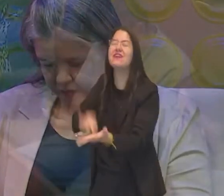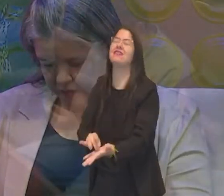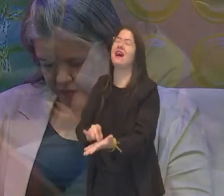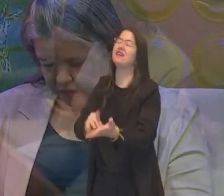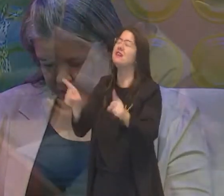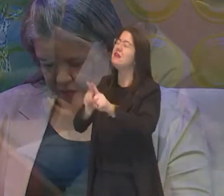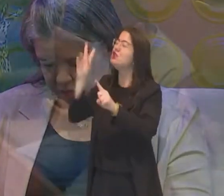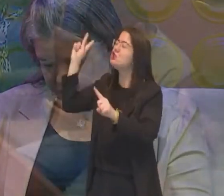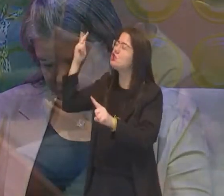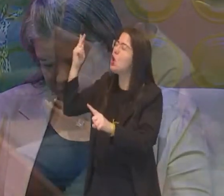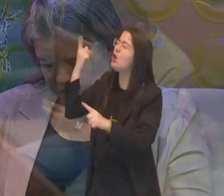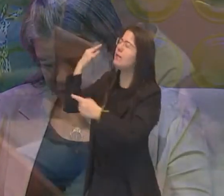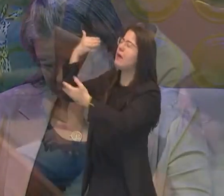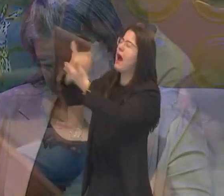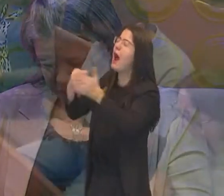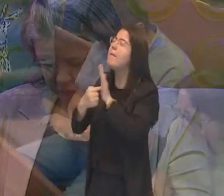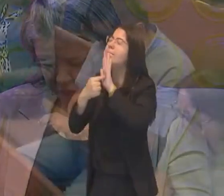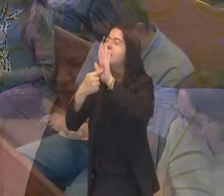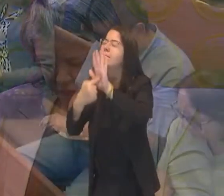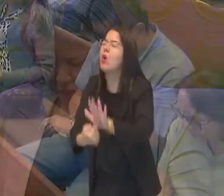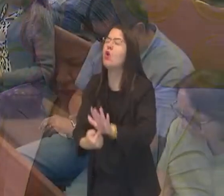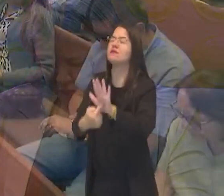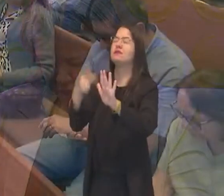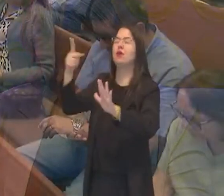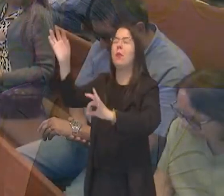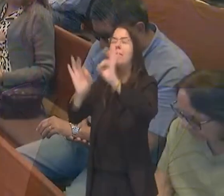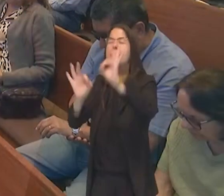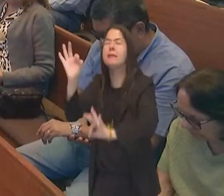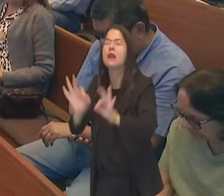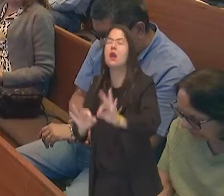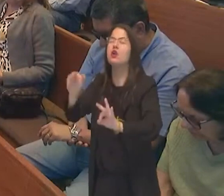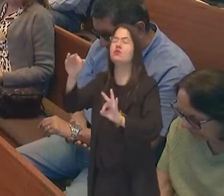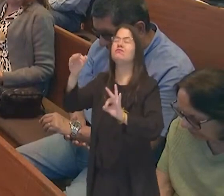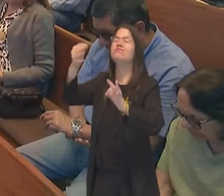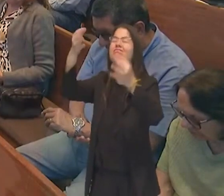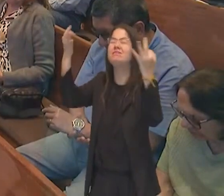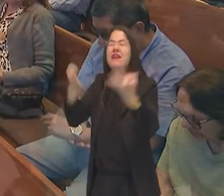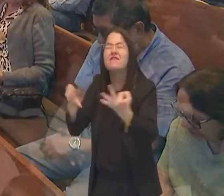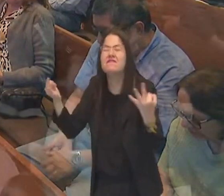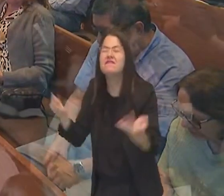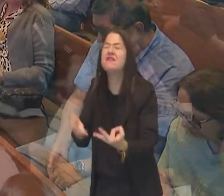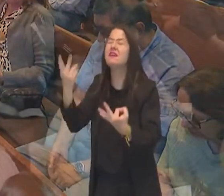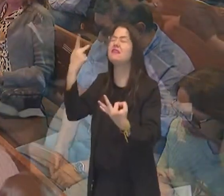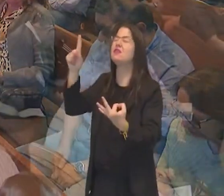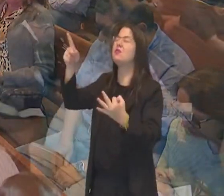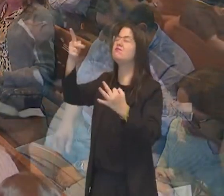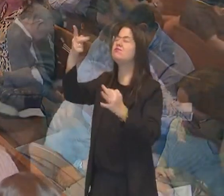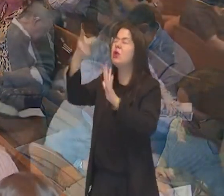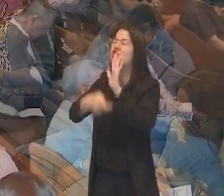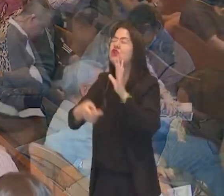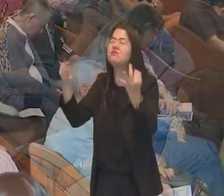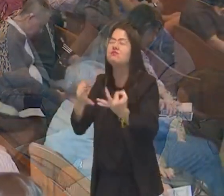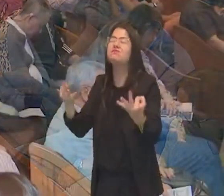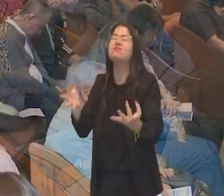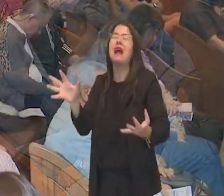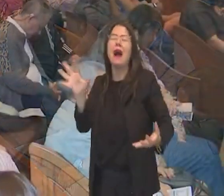mostram, apontam para o Teu plano maravilhoso, Teu plano de amor por cada um de